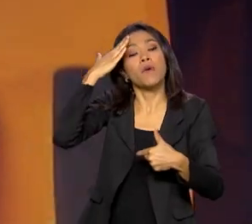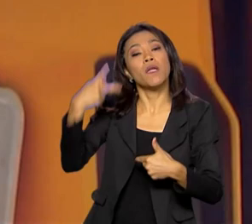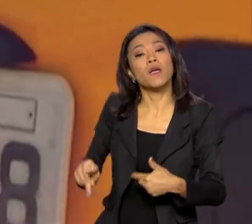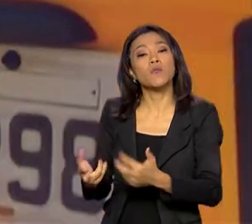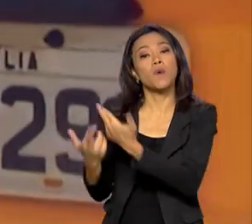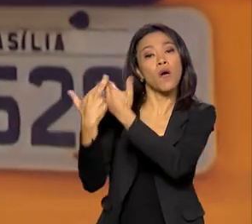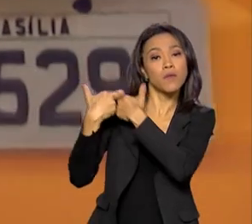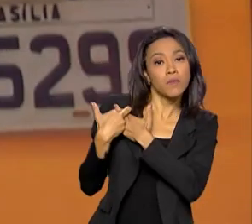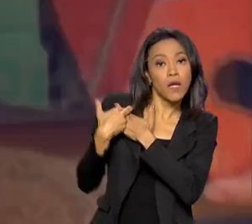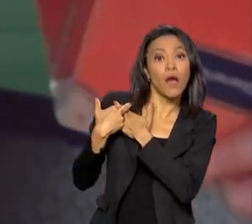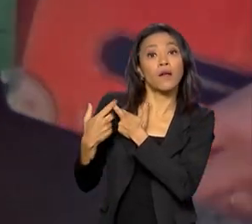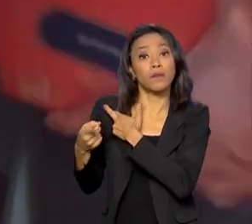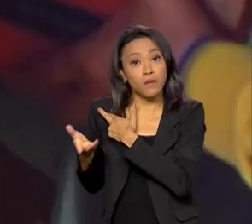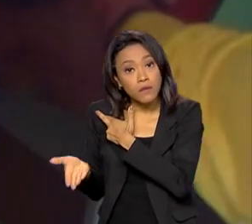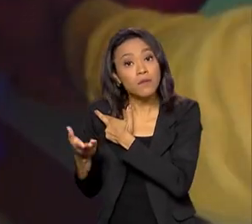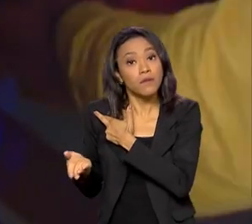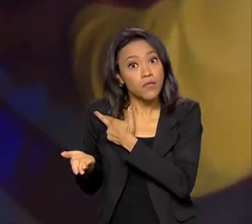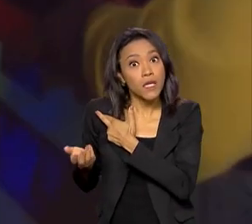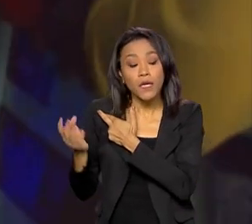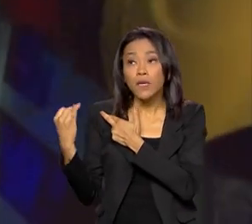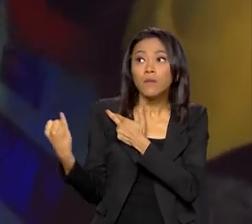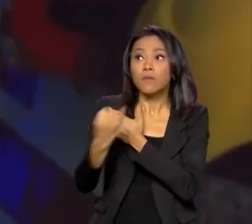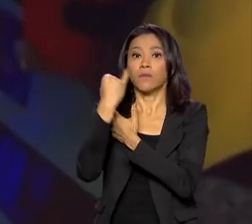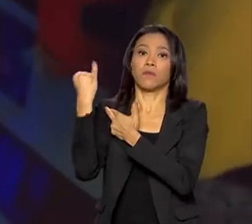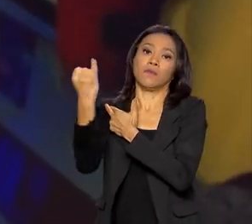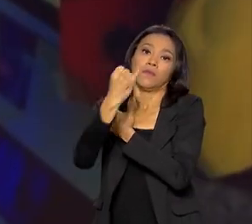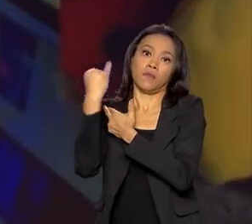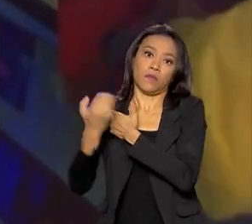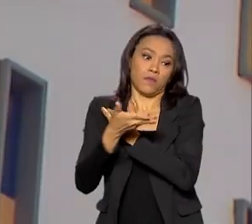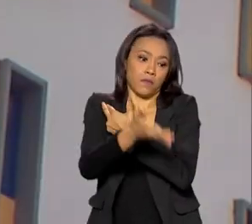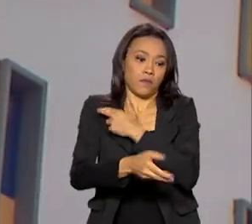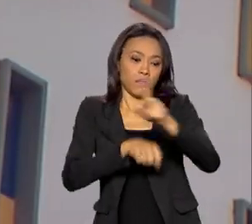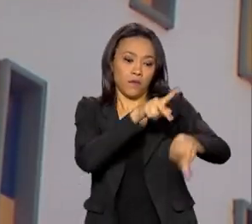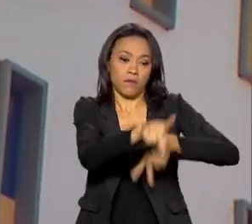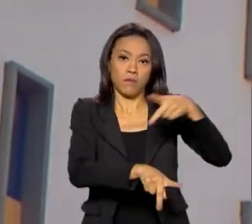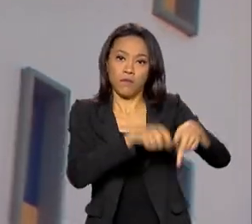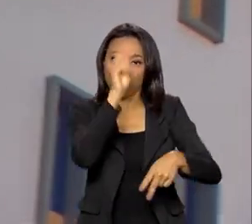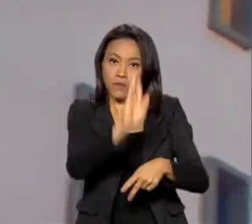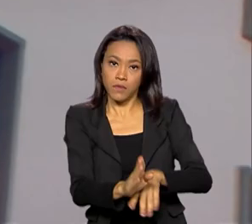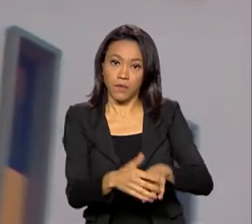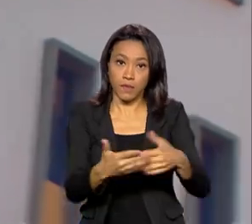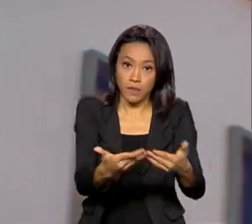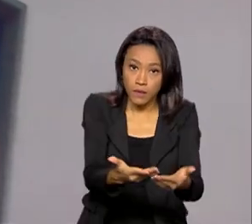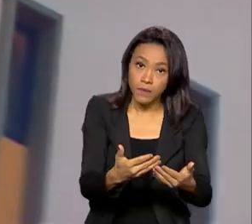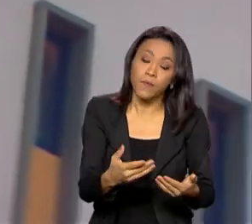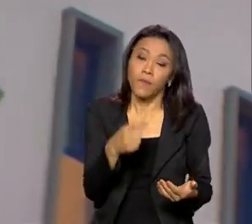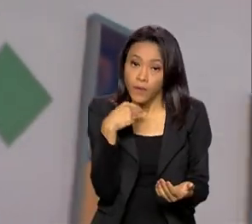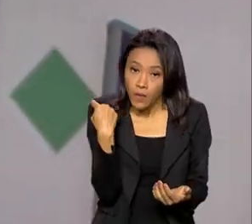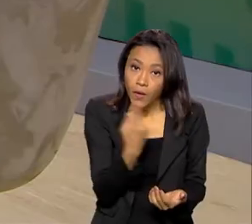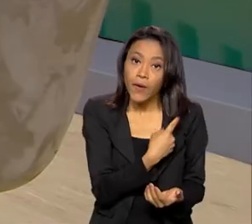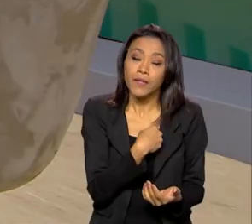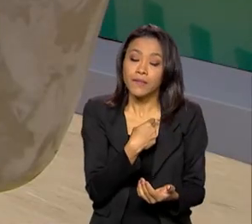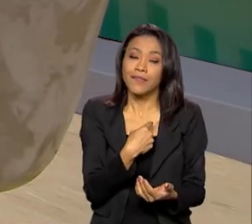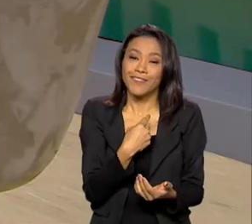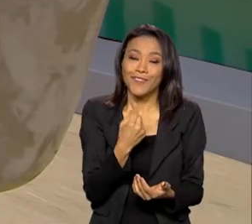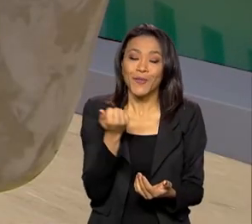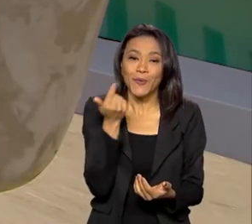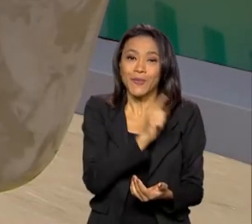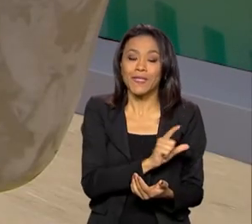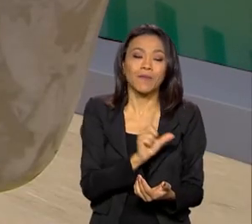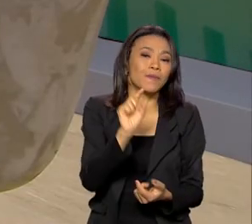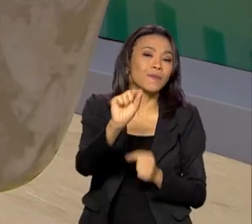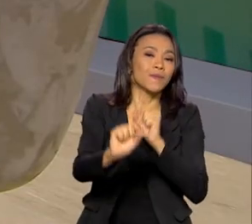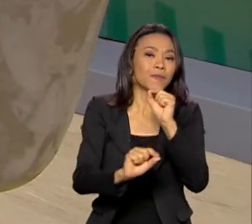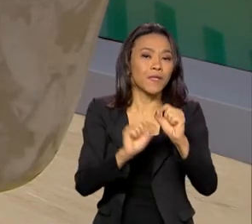como prestador de serviço essencial à população brasileira. Então, assim, nós chegamos a uma situação